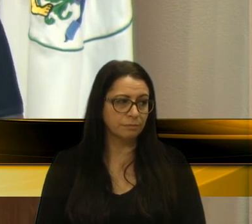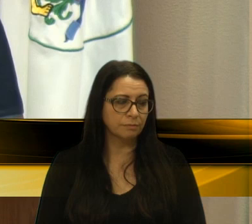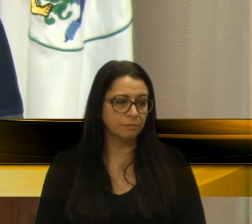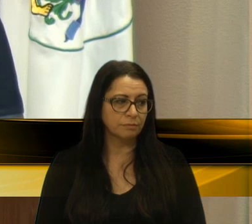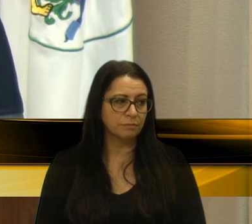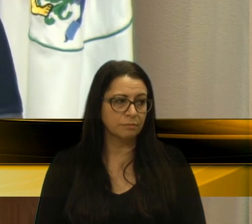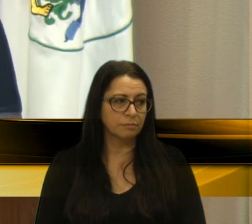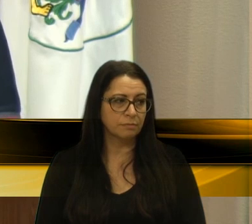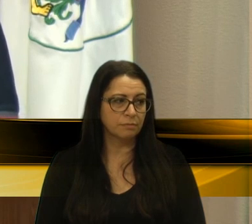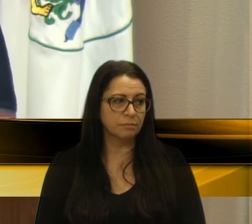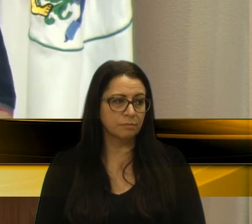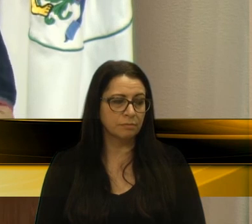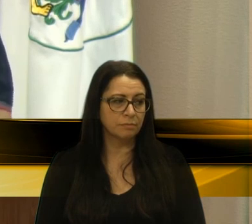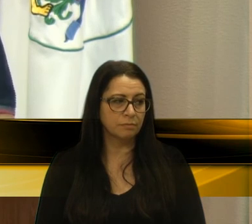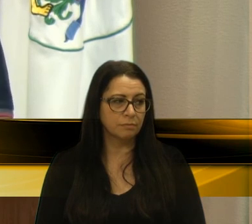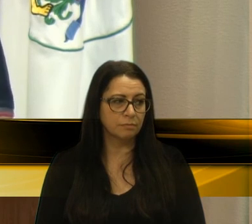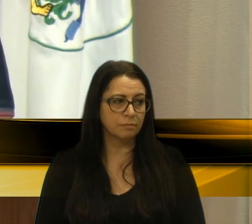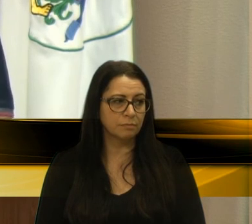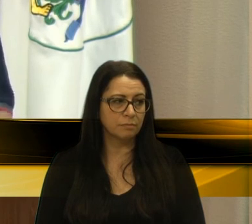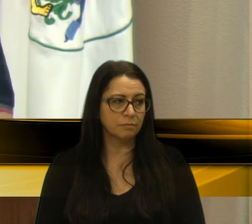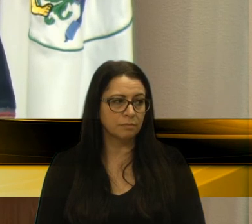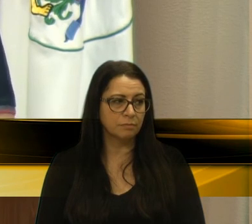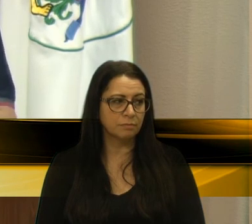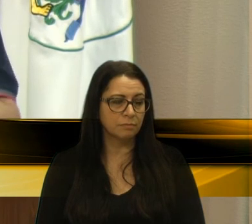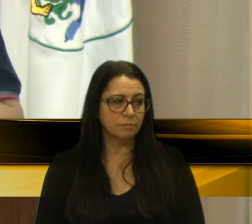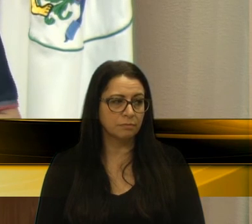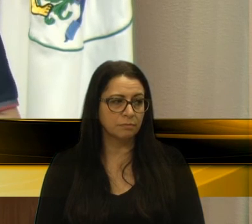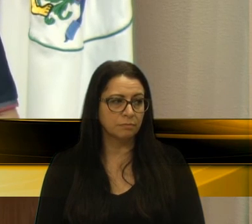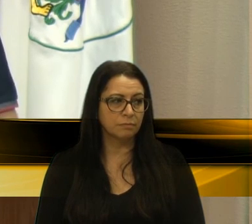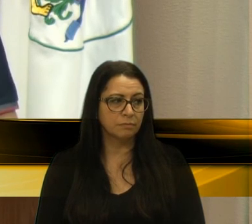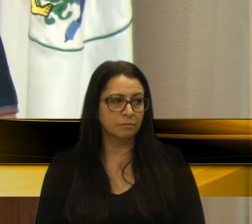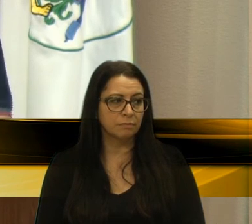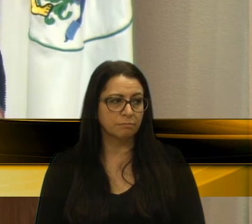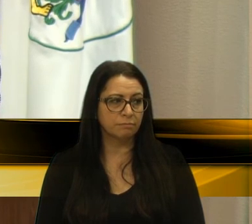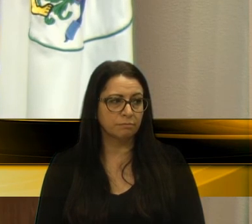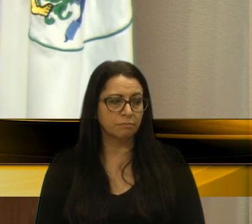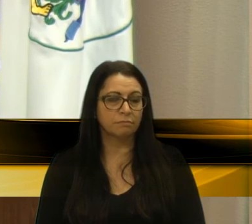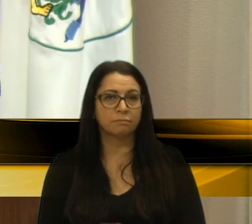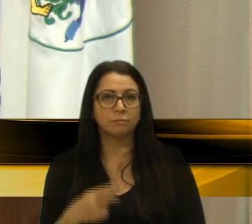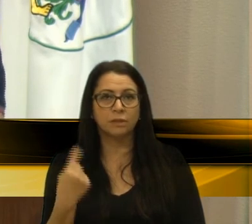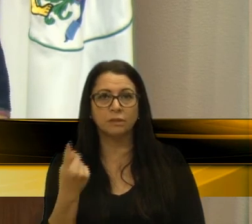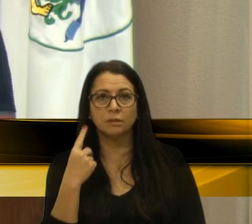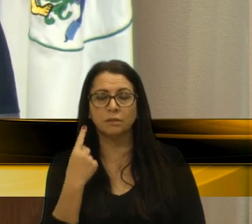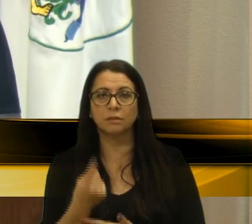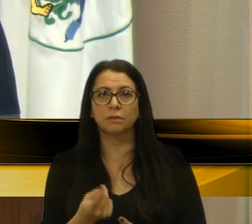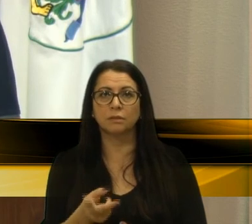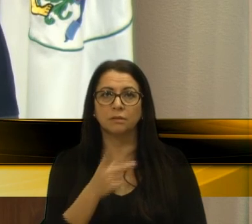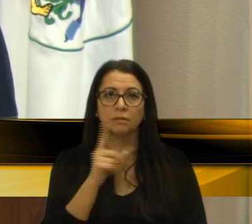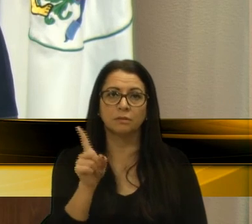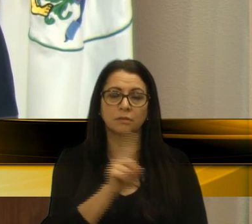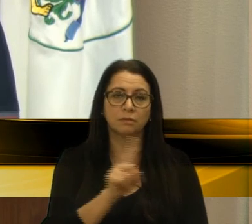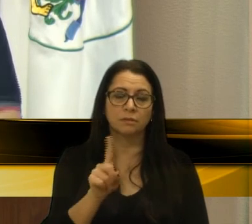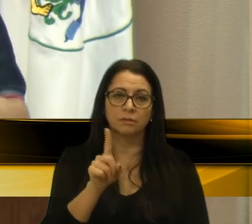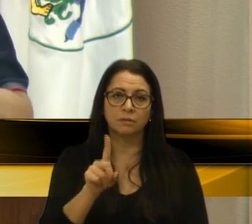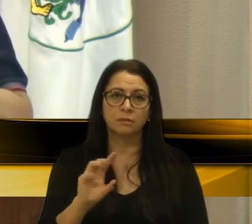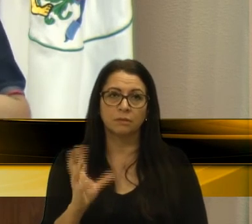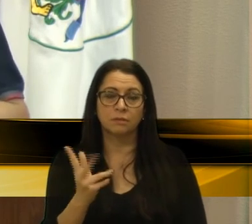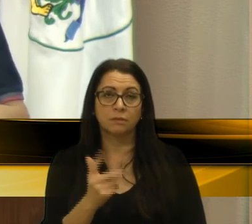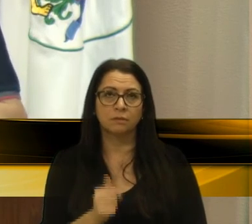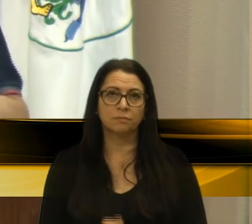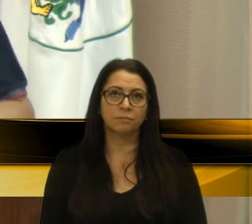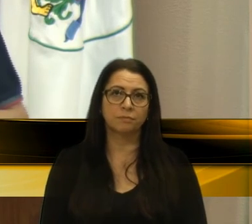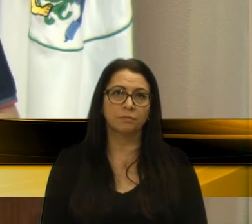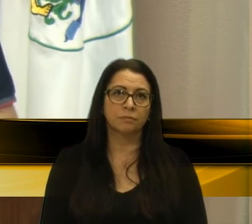indecência. Os deputados do PSB abram mão. Então, estou enviando uma correspondente para que digam não a esse 1 milhão, a